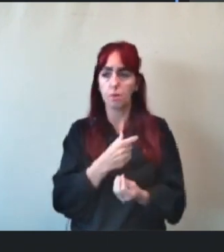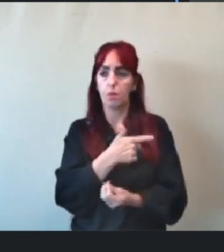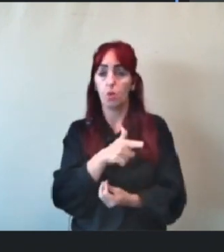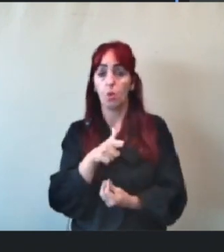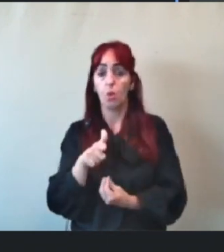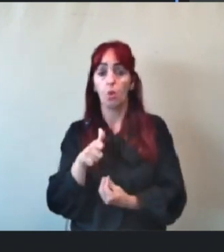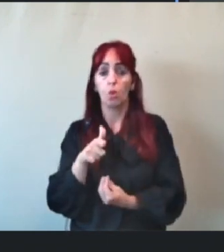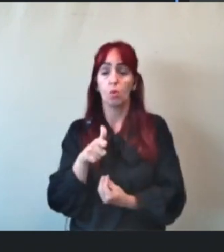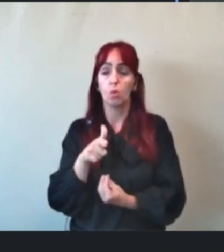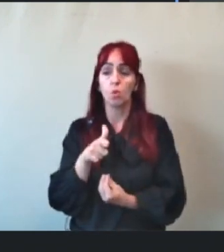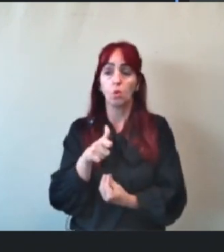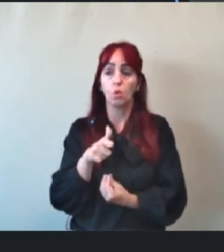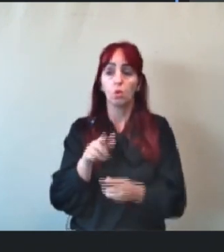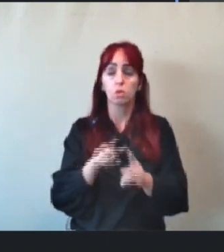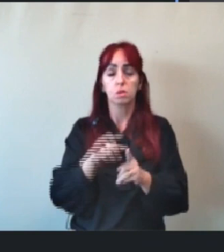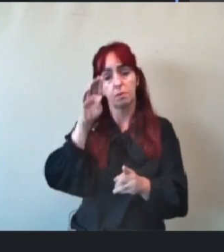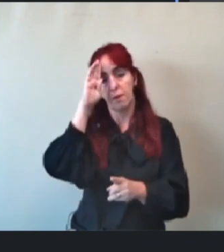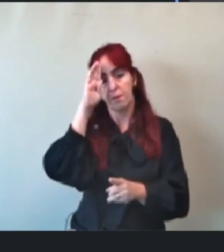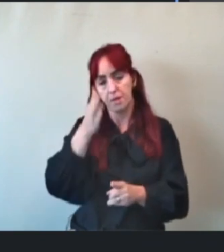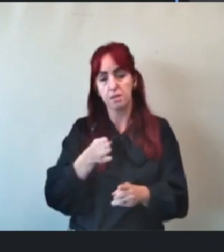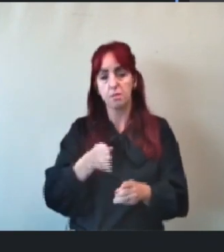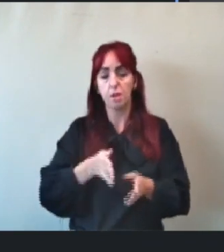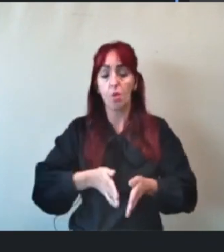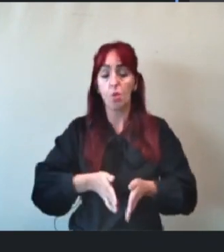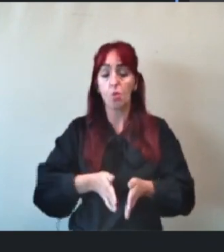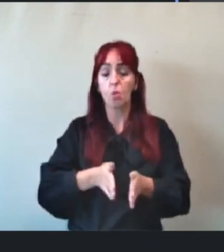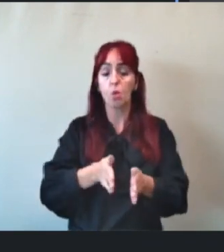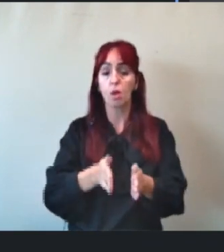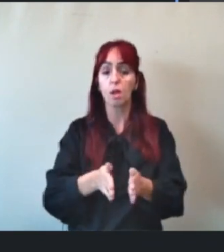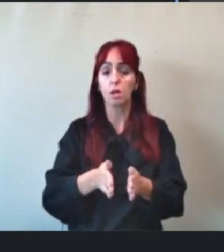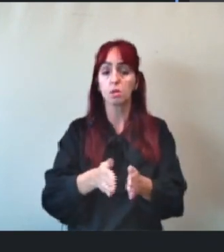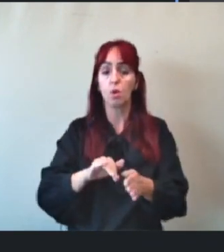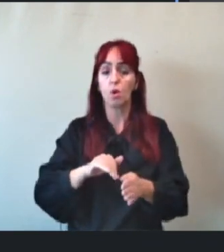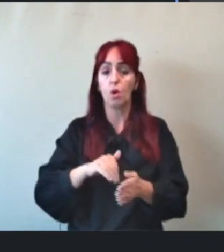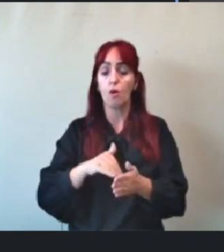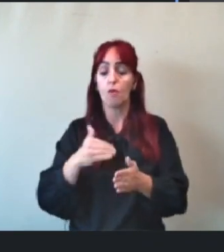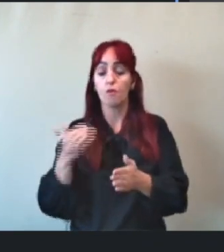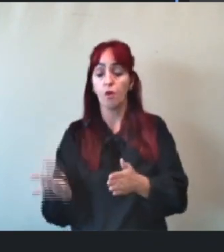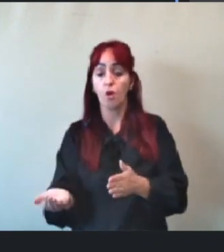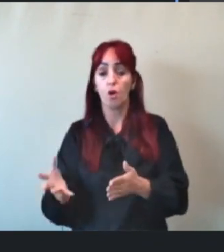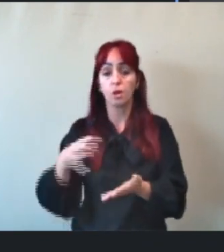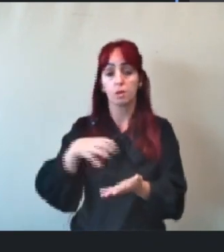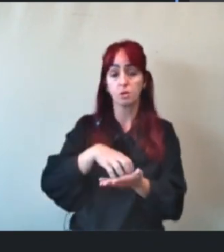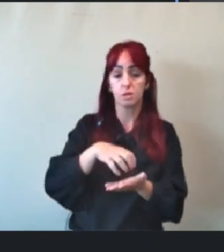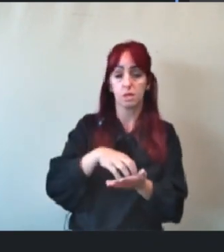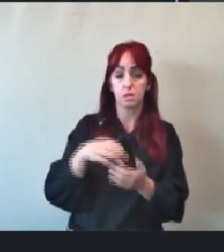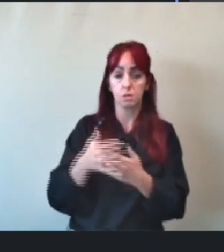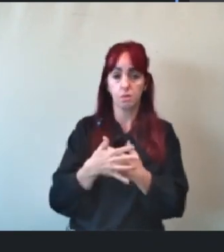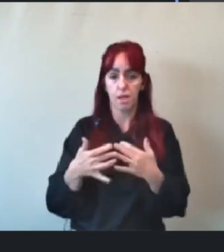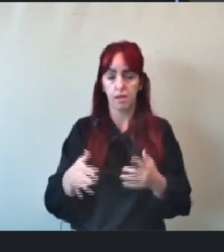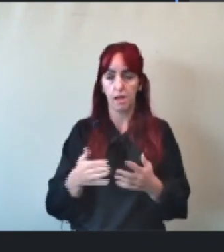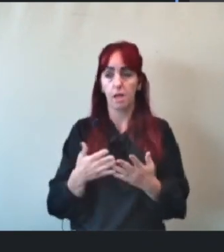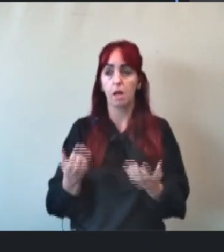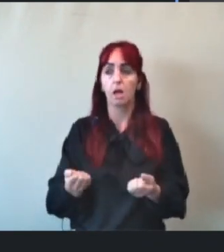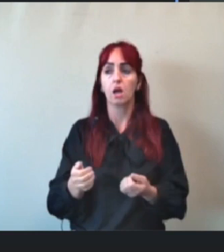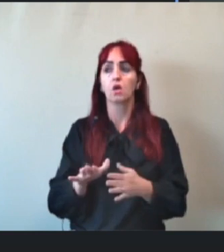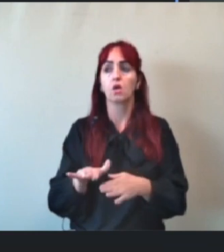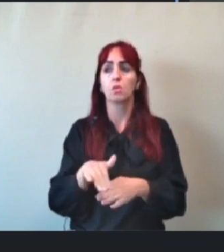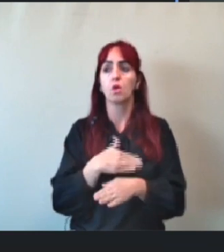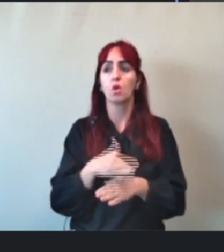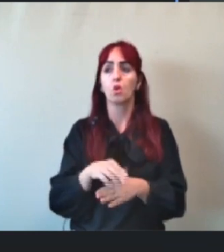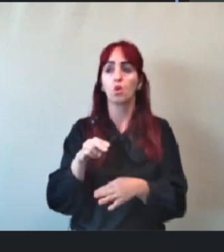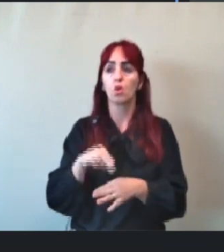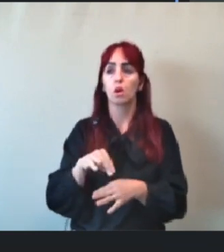como os principais corredores fora da área central de Belo Horizonte, como a Rua Niquelina na leste, a Rua